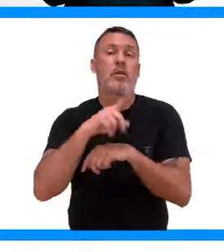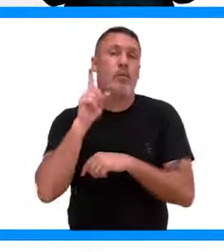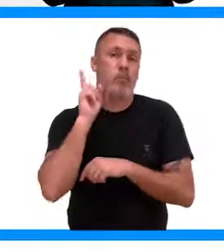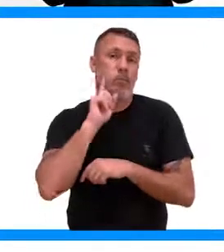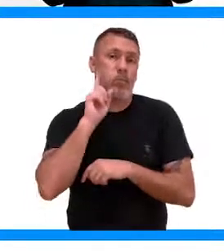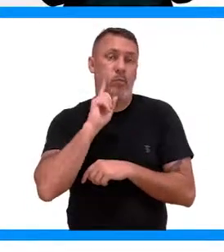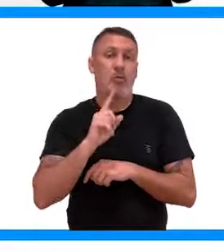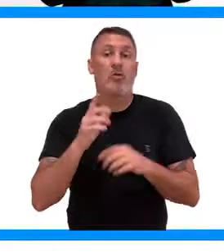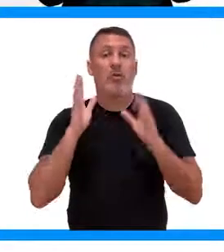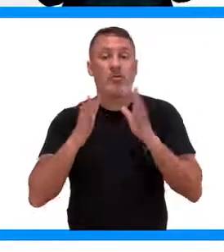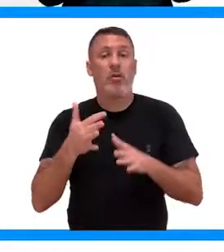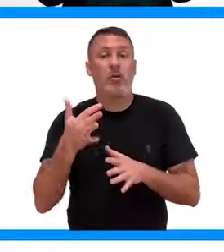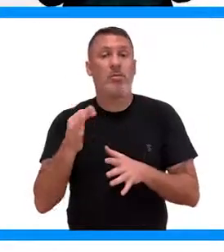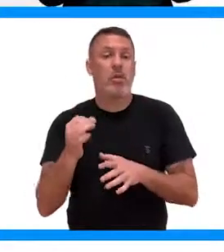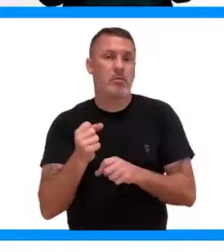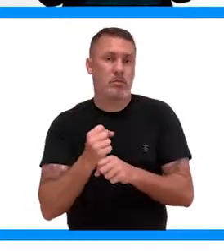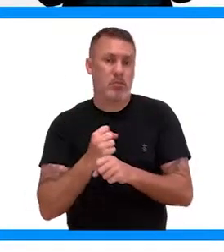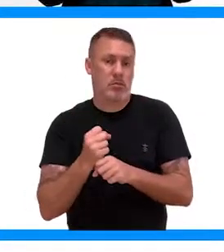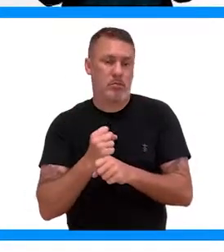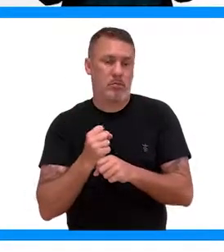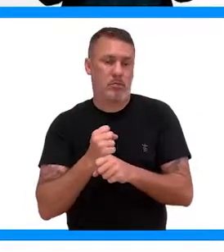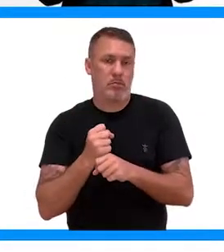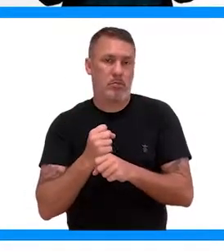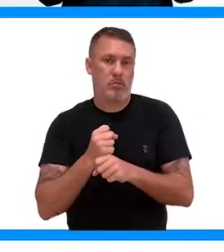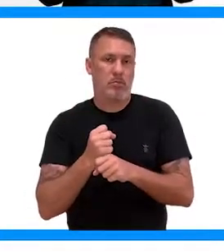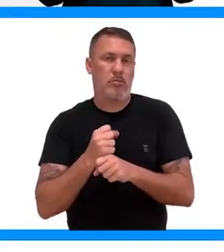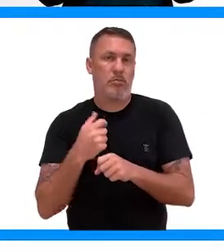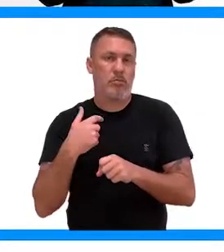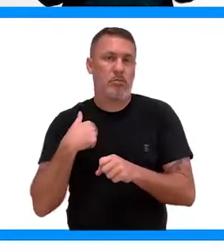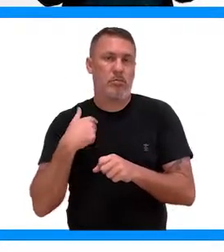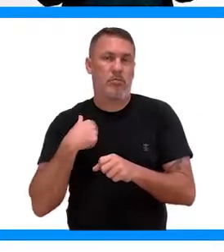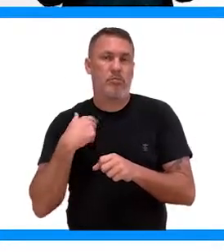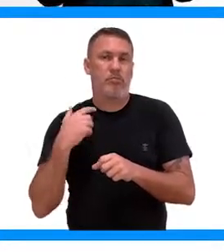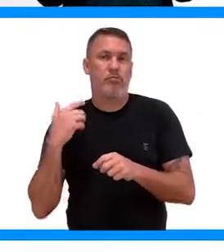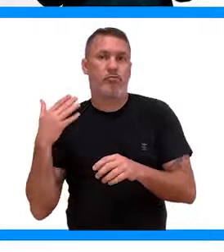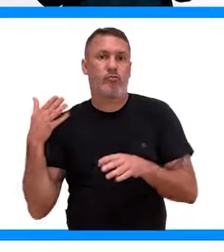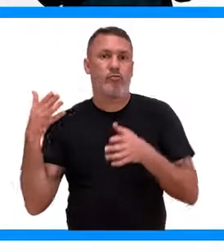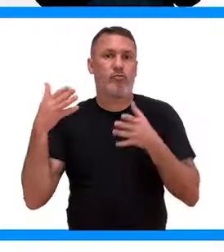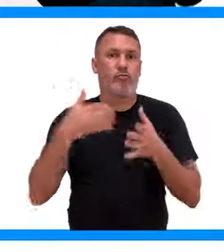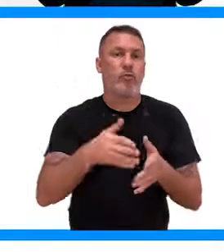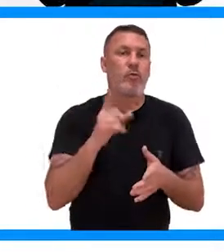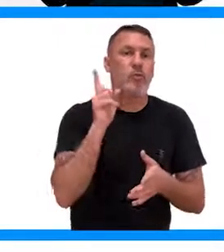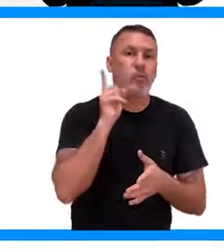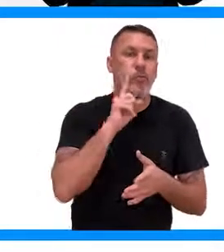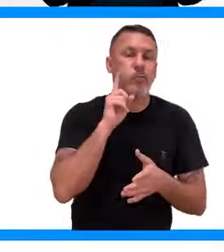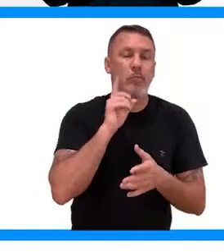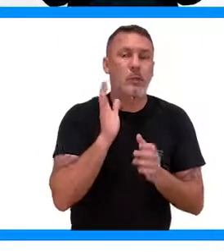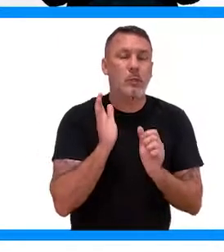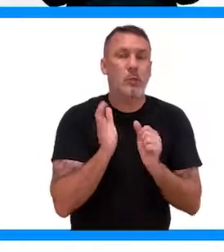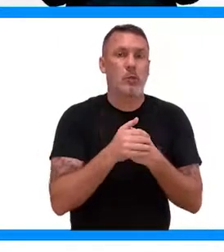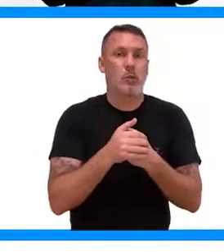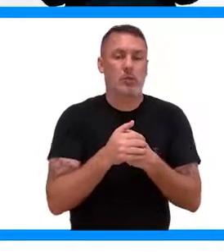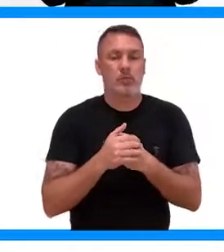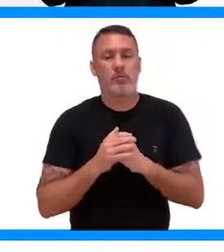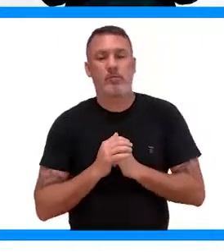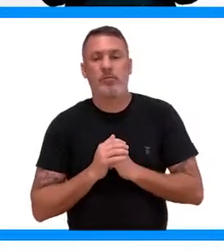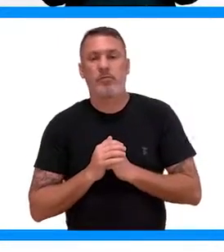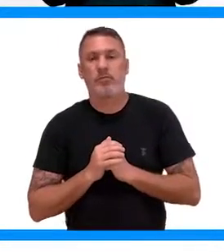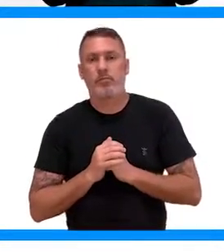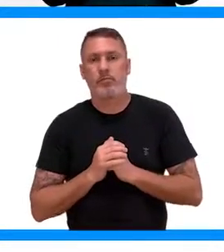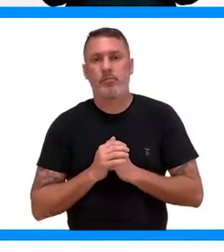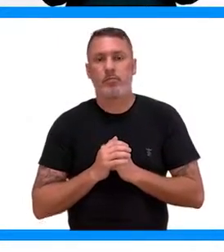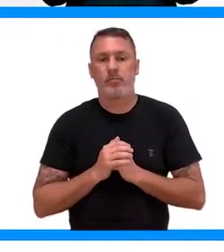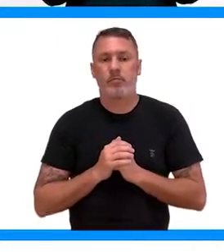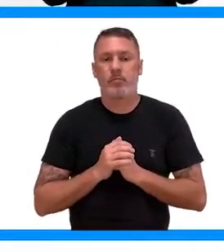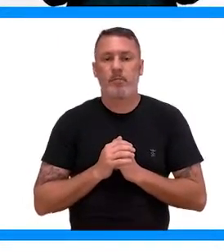Estados Unidos. 10 anos já se passaram, em que eu cruzei escondido. Papéis não he arreglado,